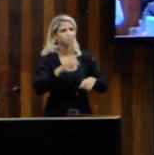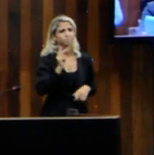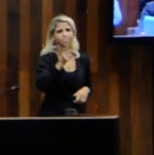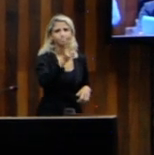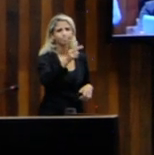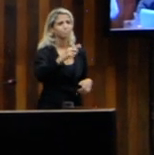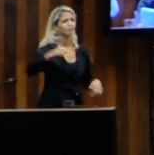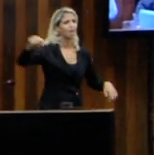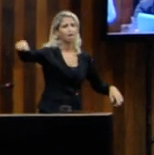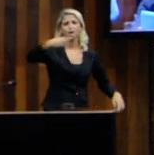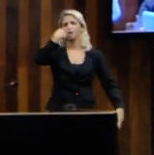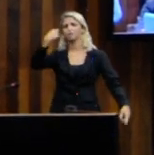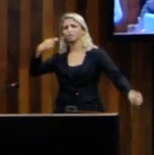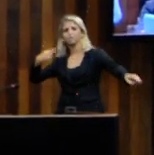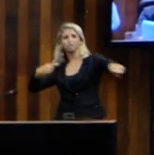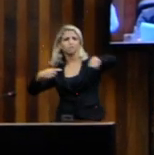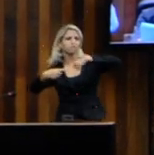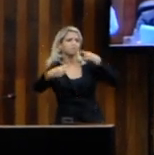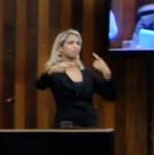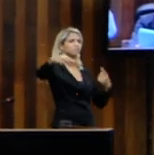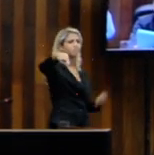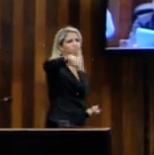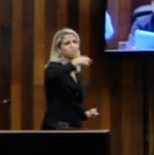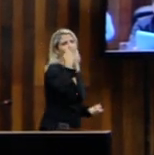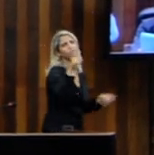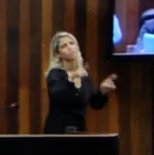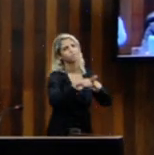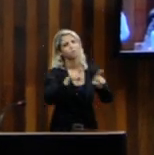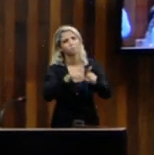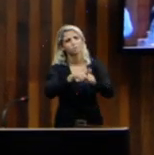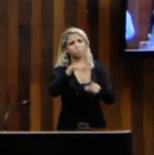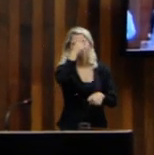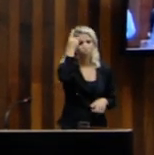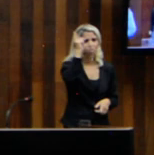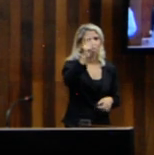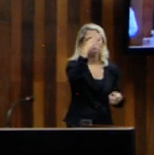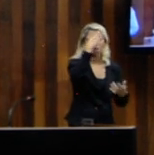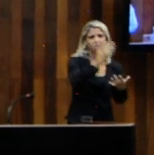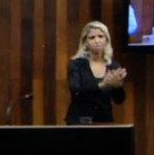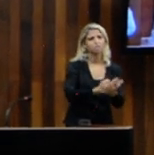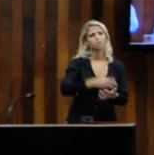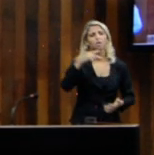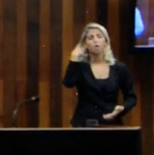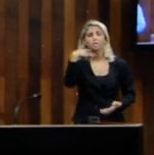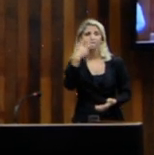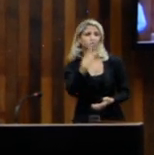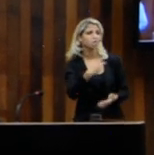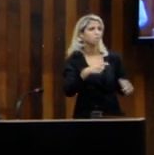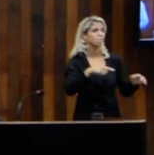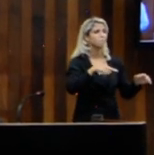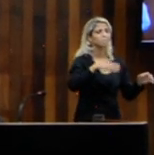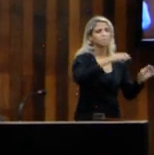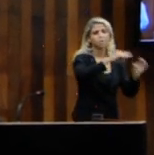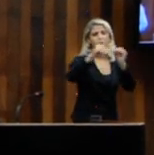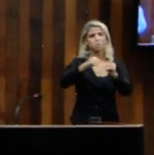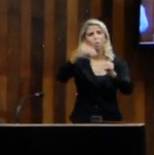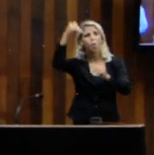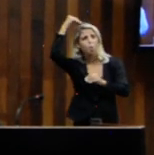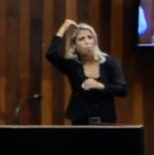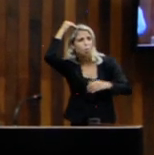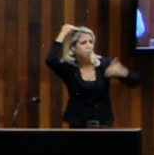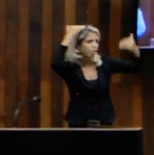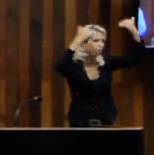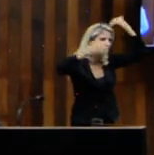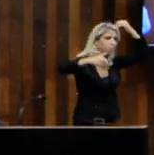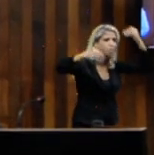muitas acusações aos vereadores, generalizam demais, transferem culpas quando é